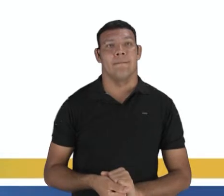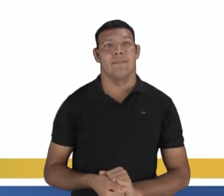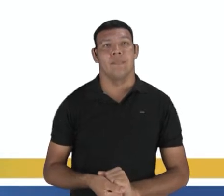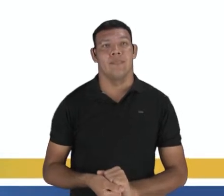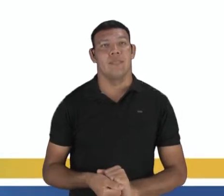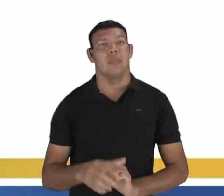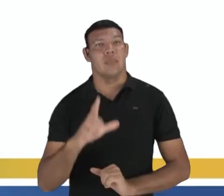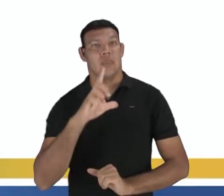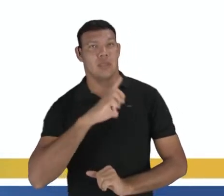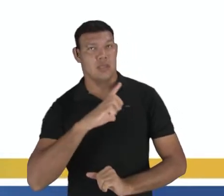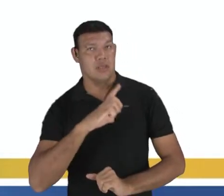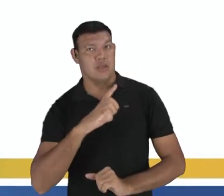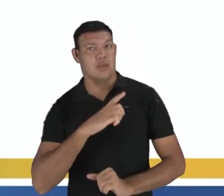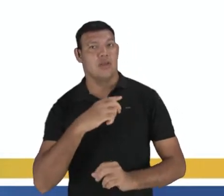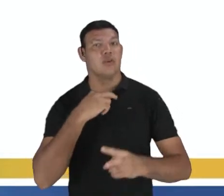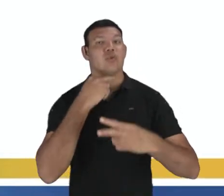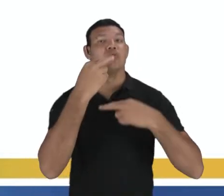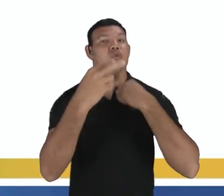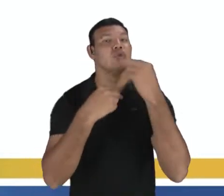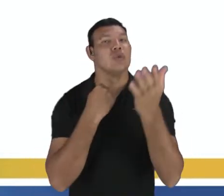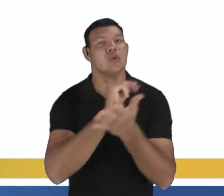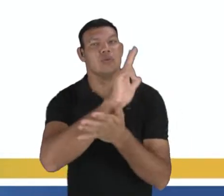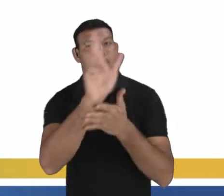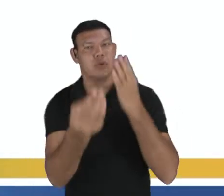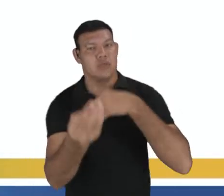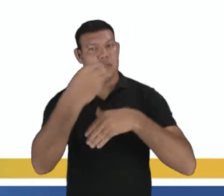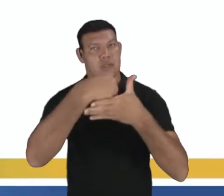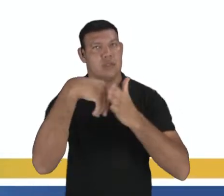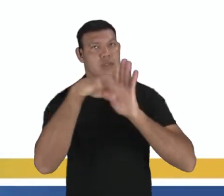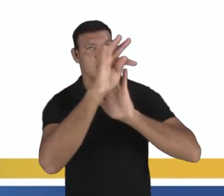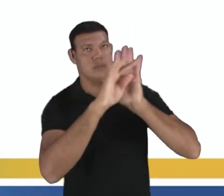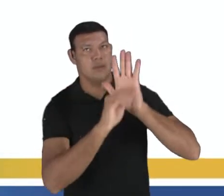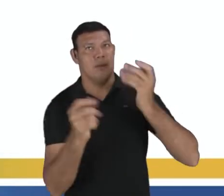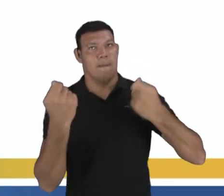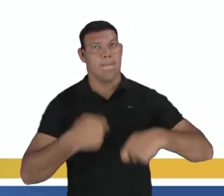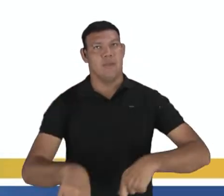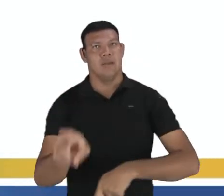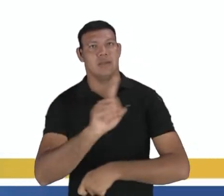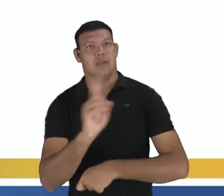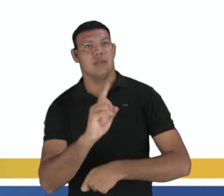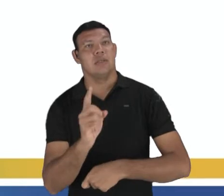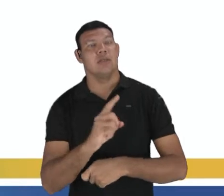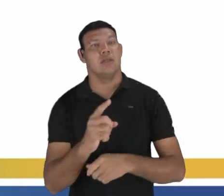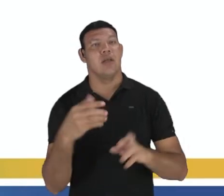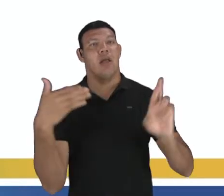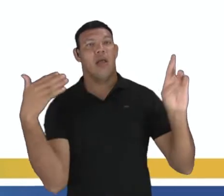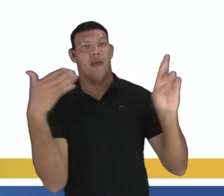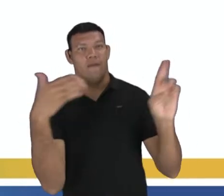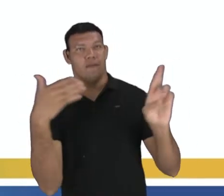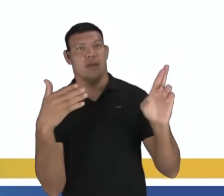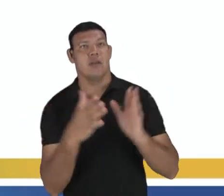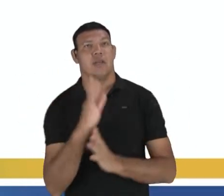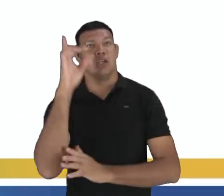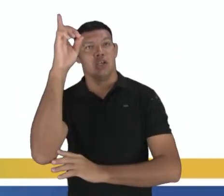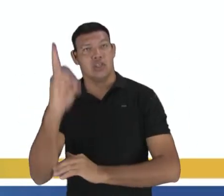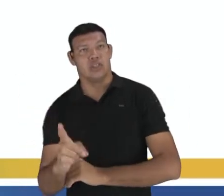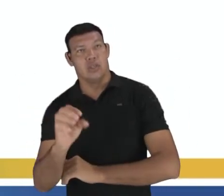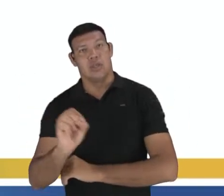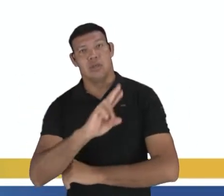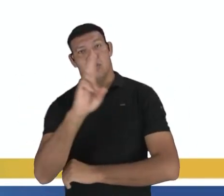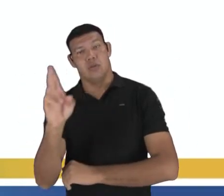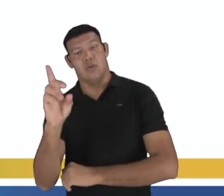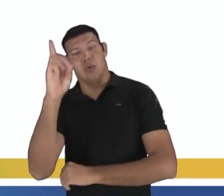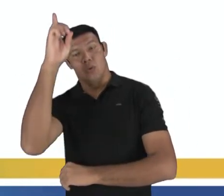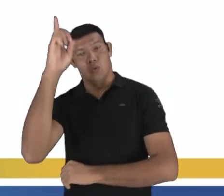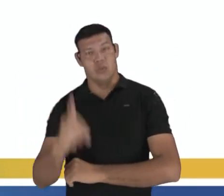que haja polifonia, não é necessário a menção direta ou indireta a determinados